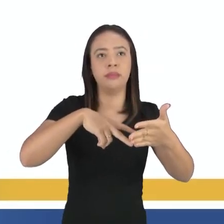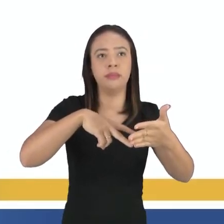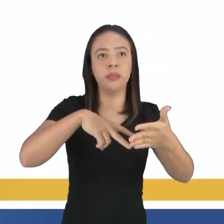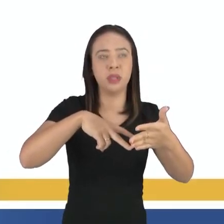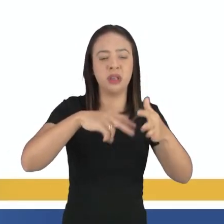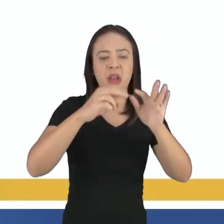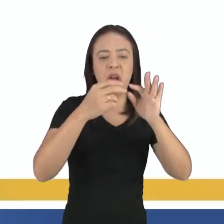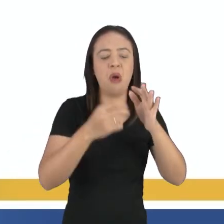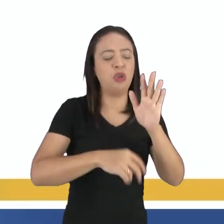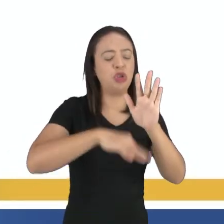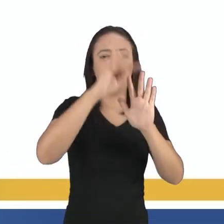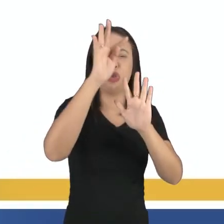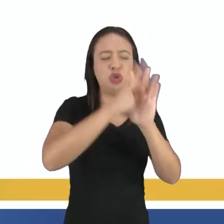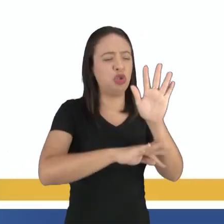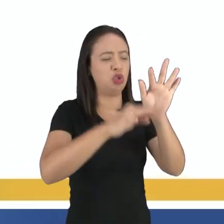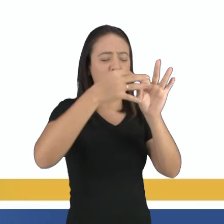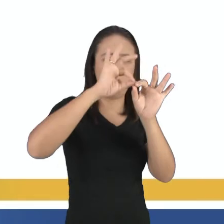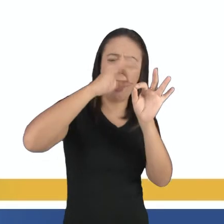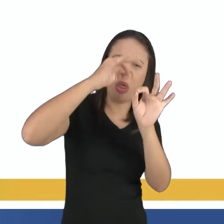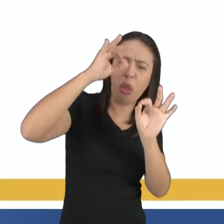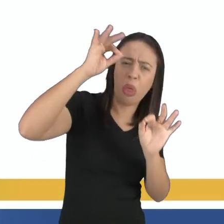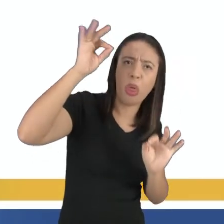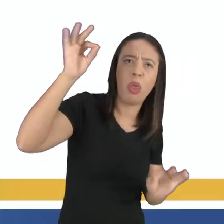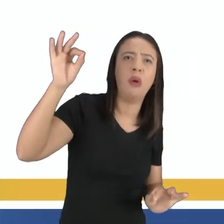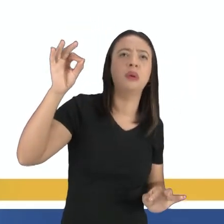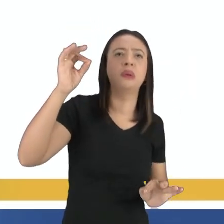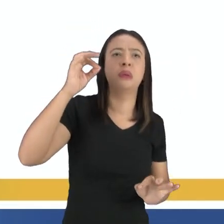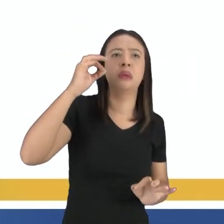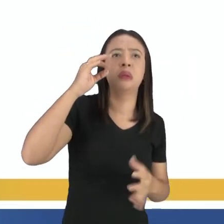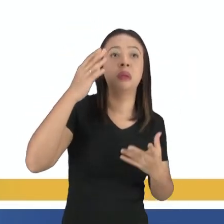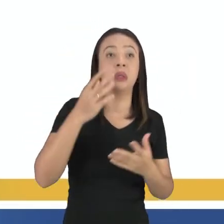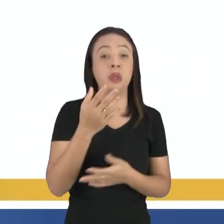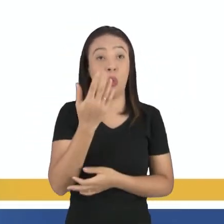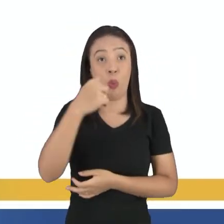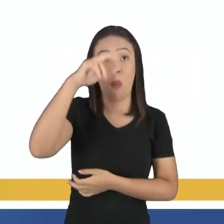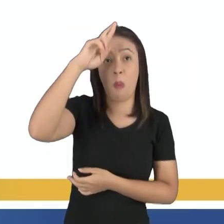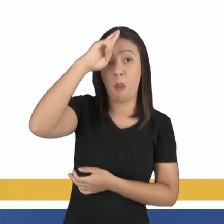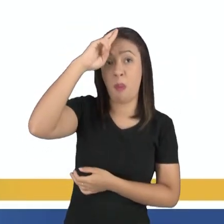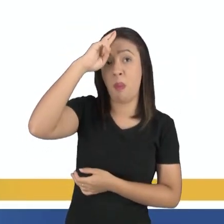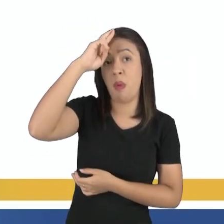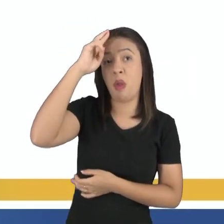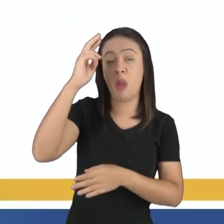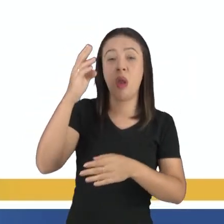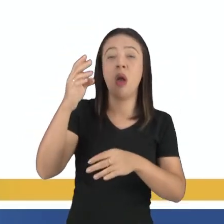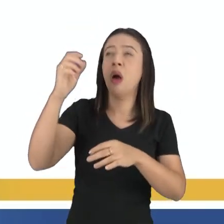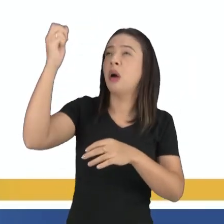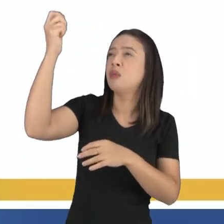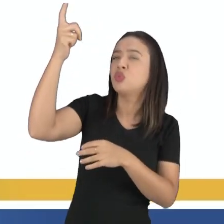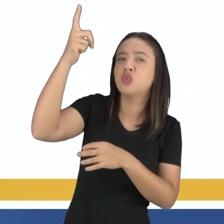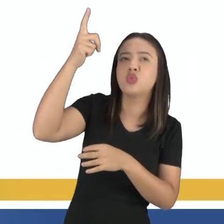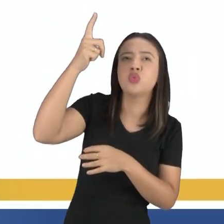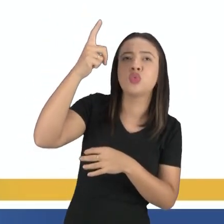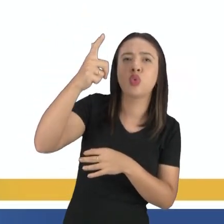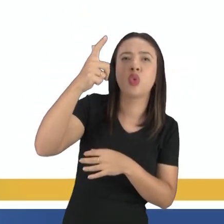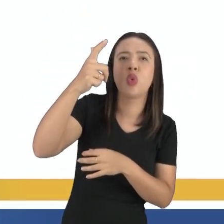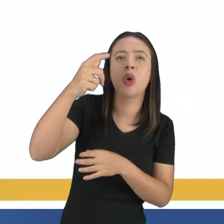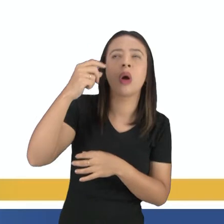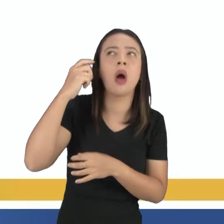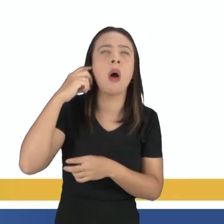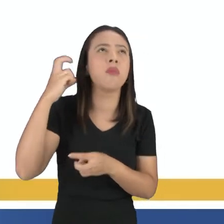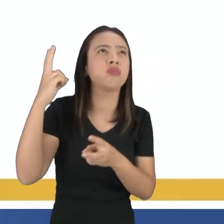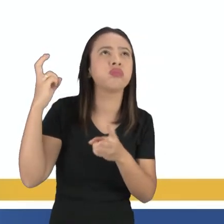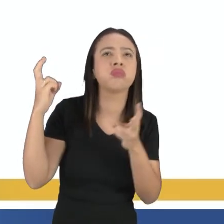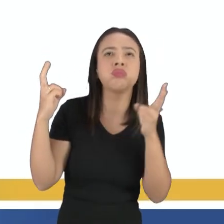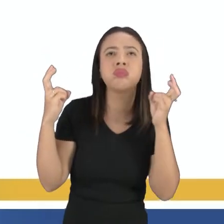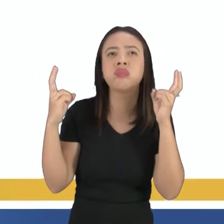Comprida história que não acaba mais. No meio-dia, brancos de luz, uma voz que aprendeu a ninar nos